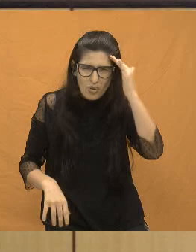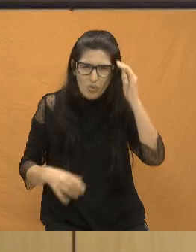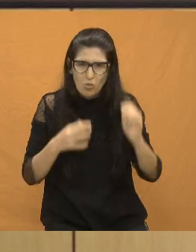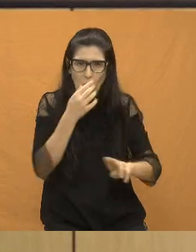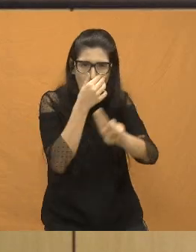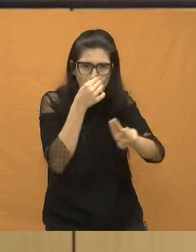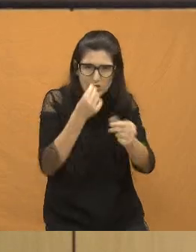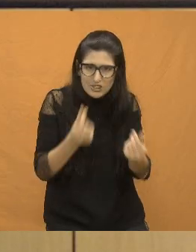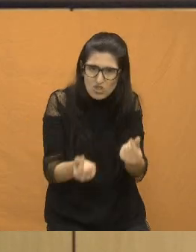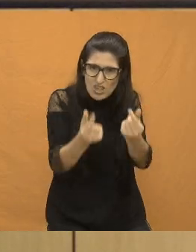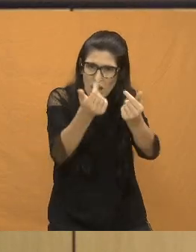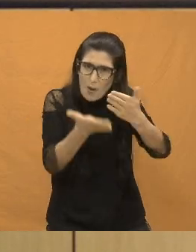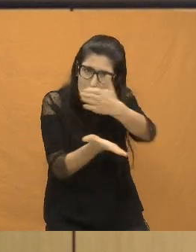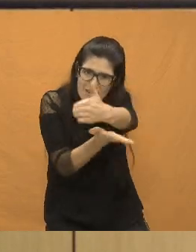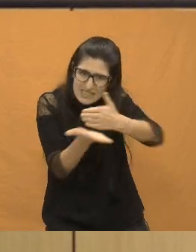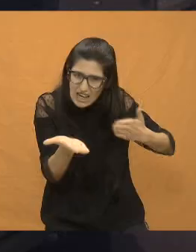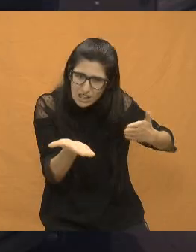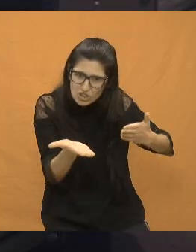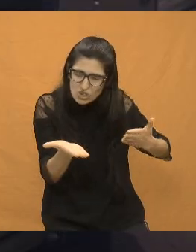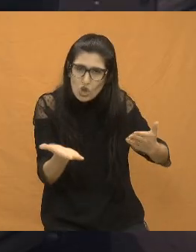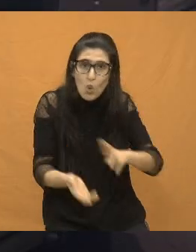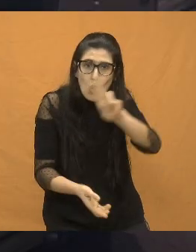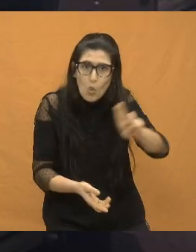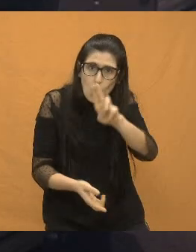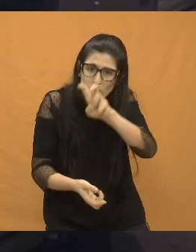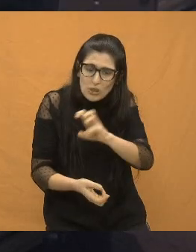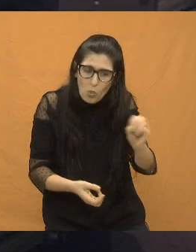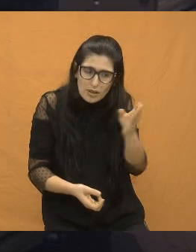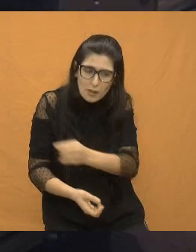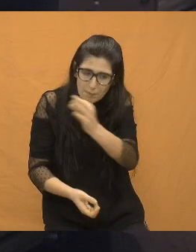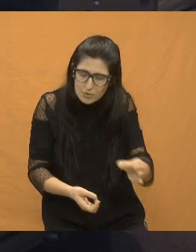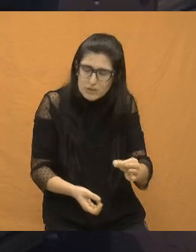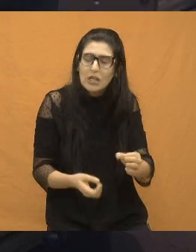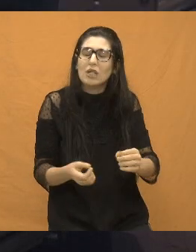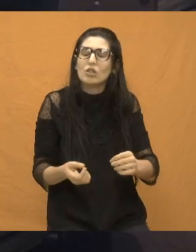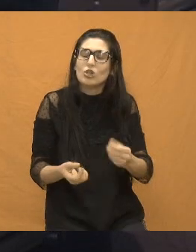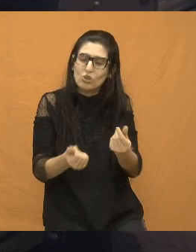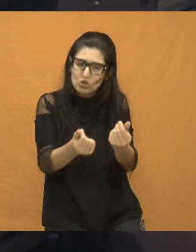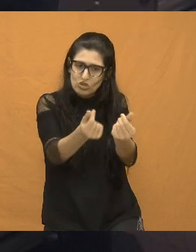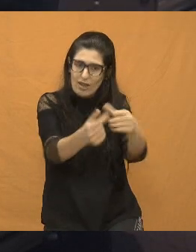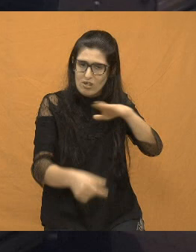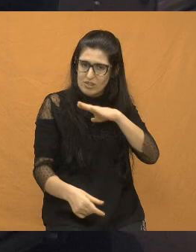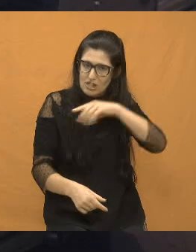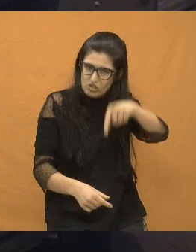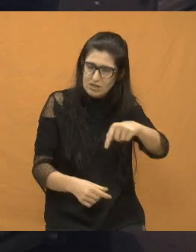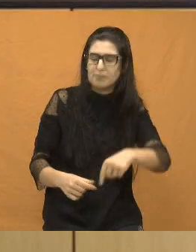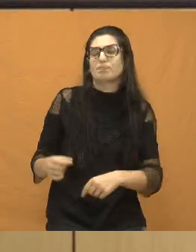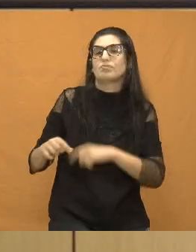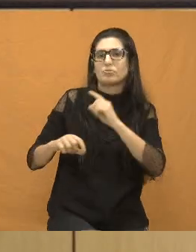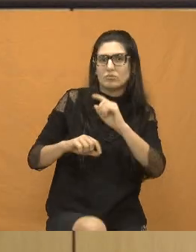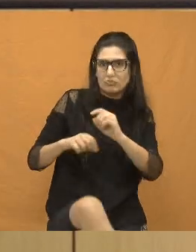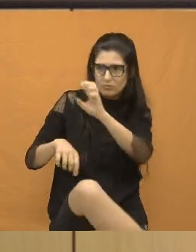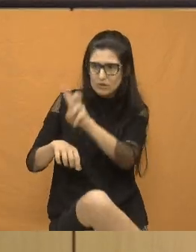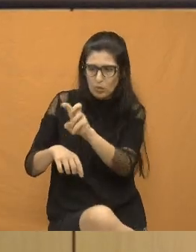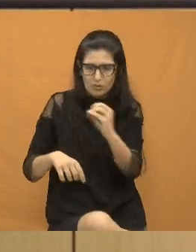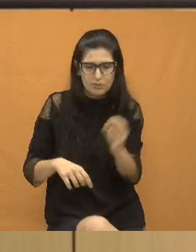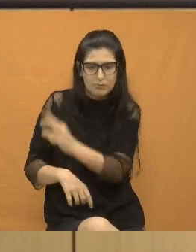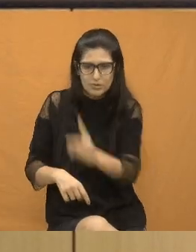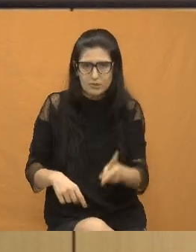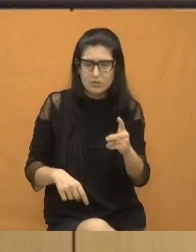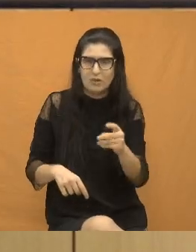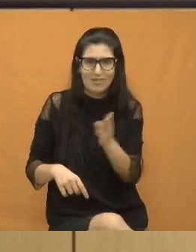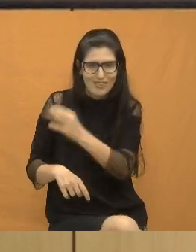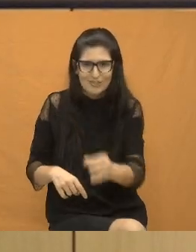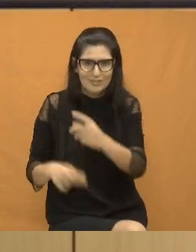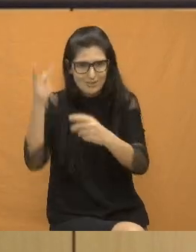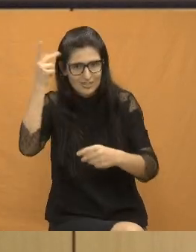ele acontece até que mês? Ele, por exemplo, a gente sabe que março é a última parcela que se paga. Por exemplo, abril já retorna